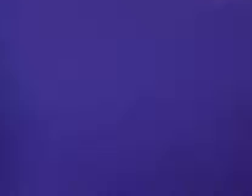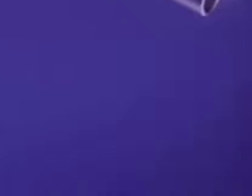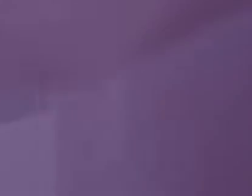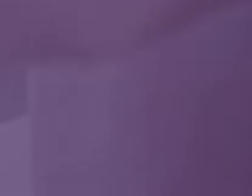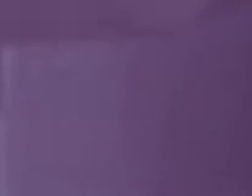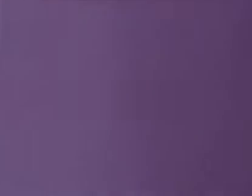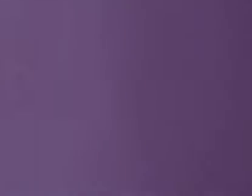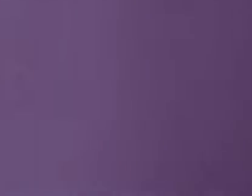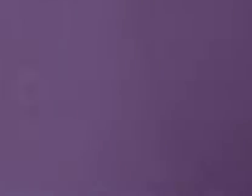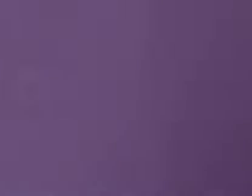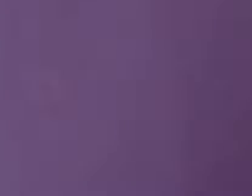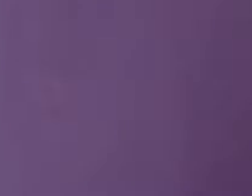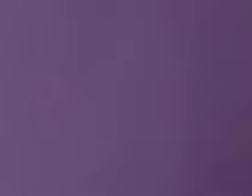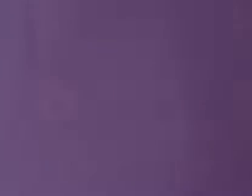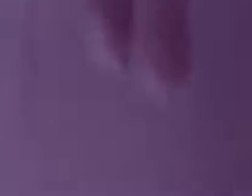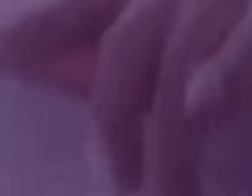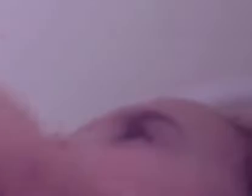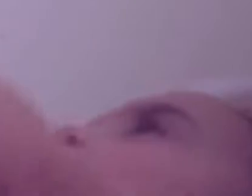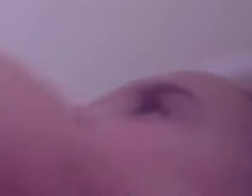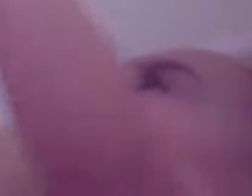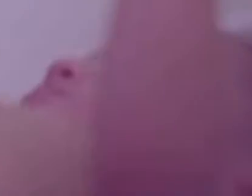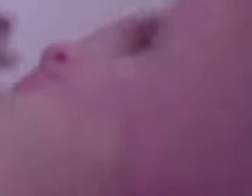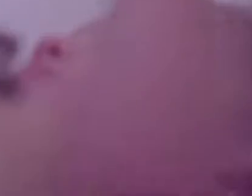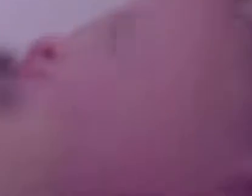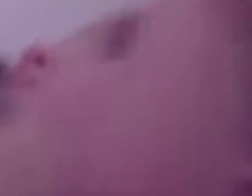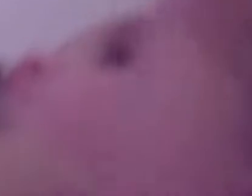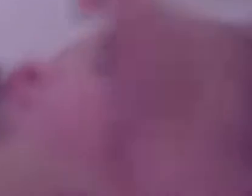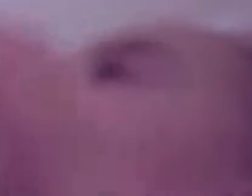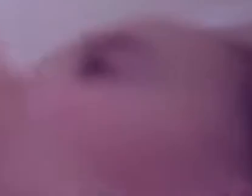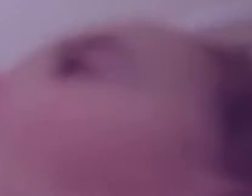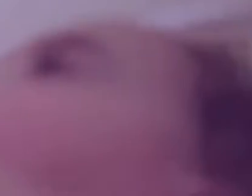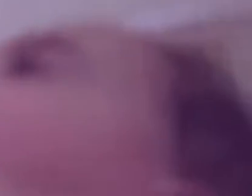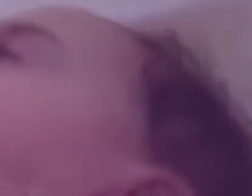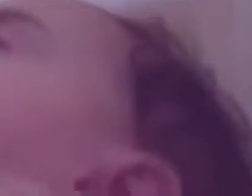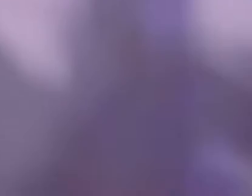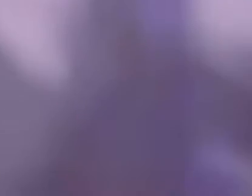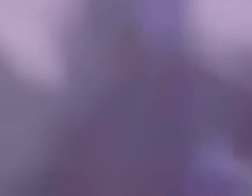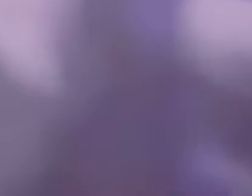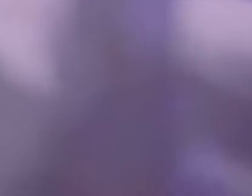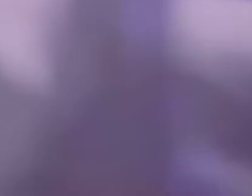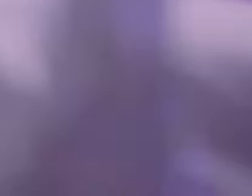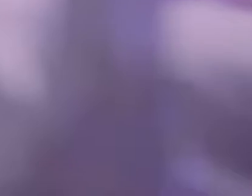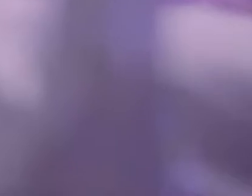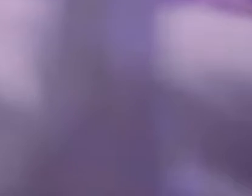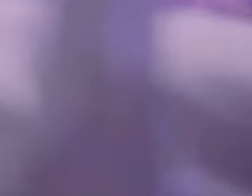oncologia, ortopedia, transplantes, nefrologia, gastroenterologia,